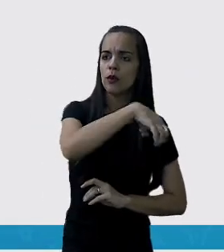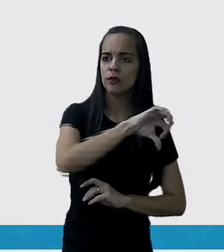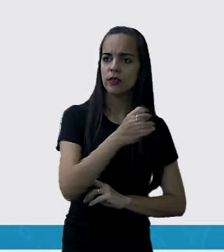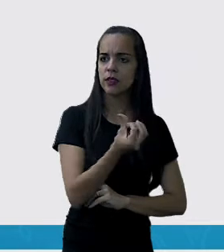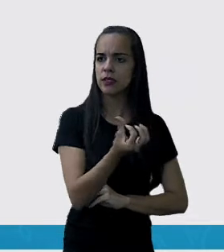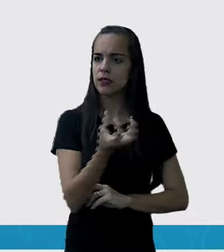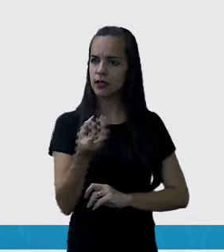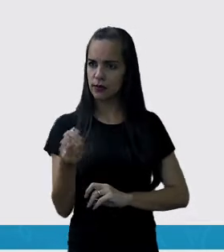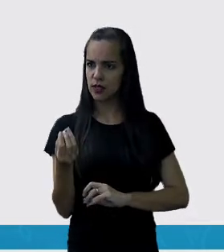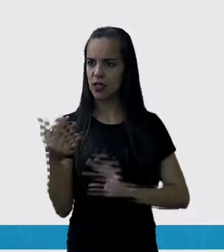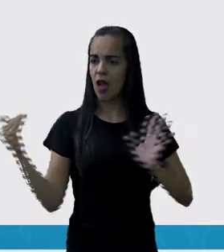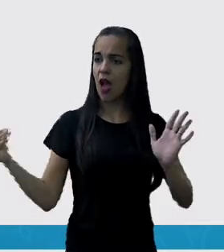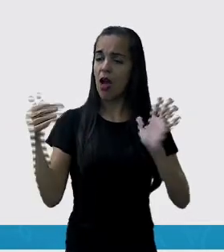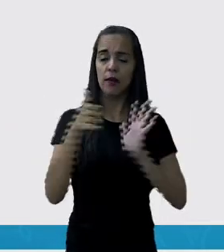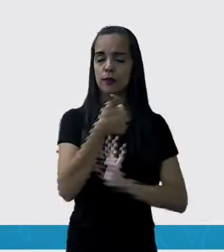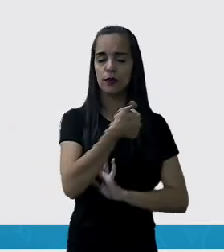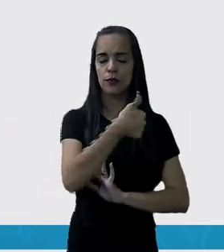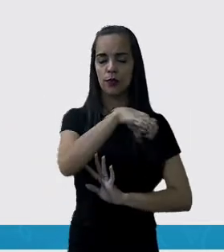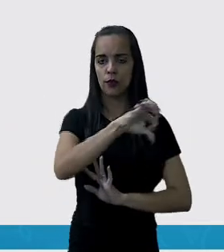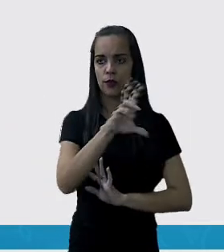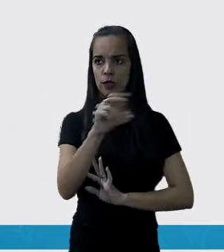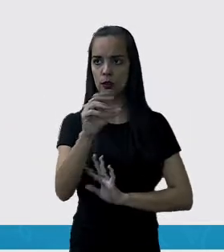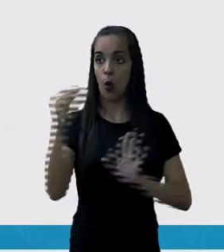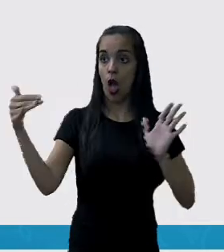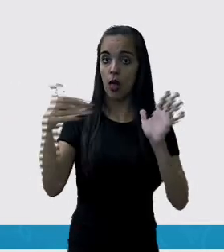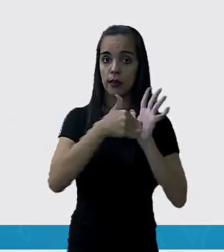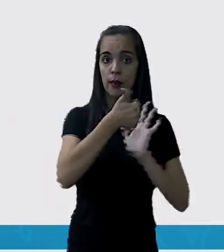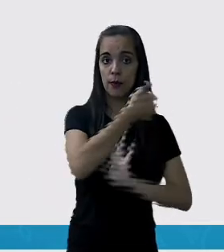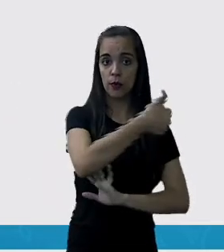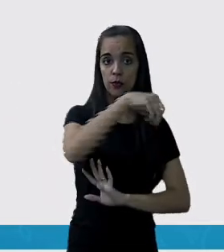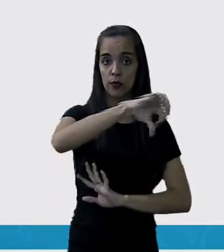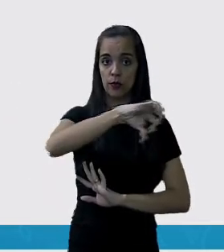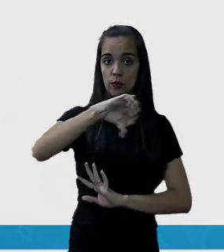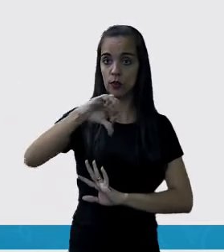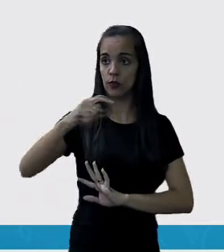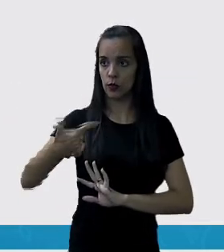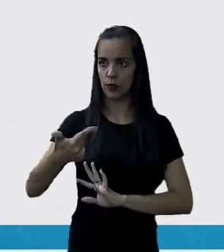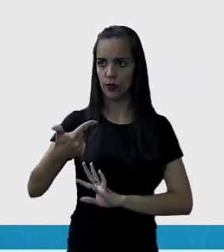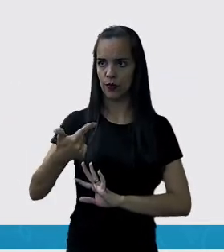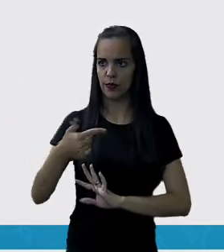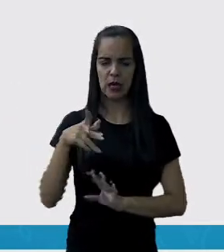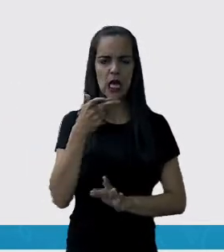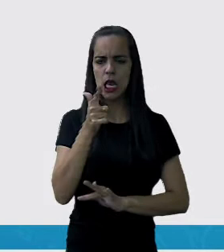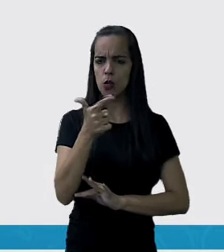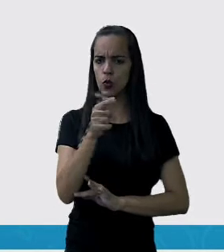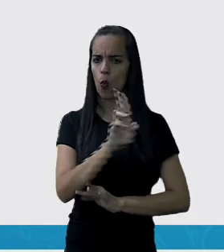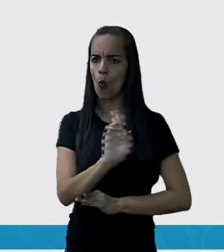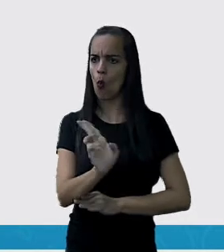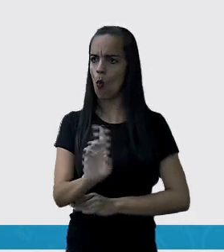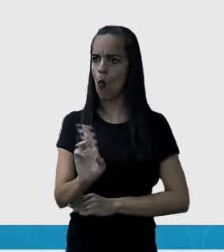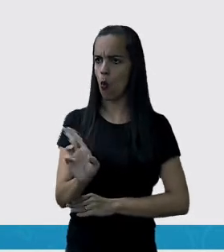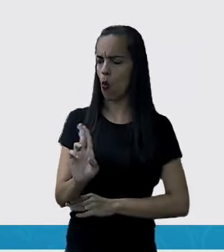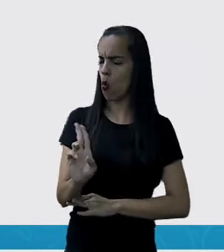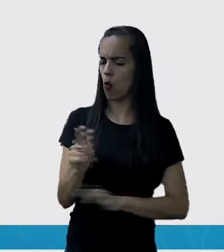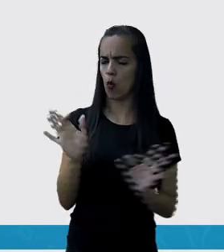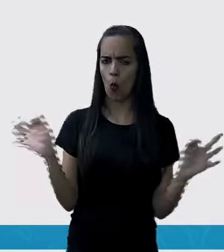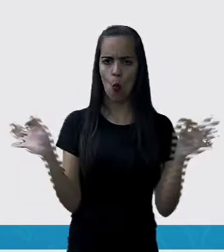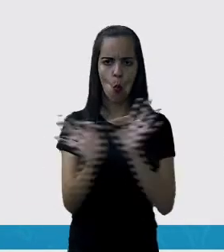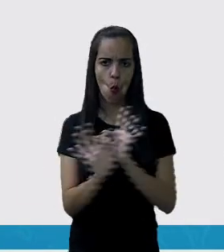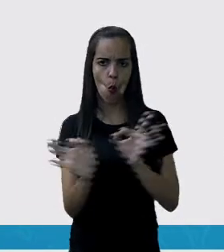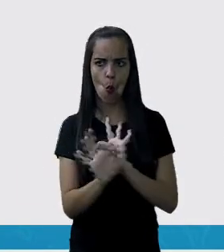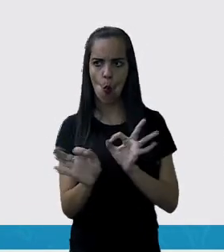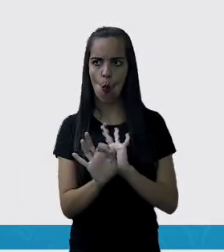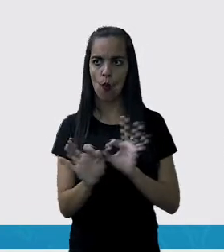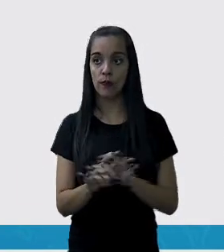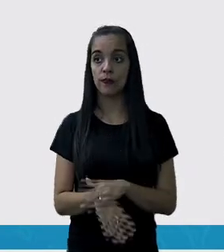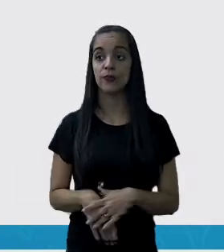até 1992, a União Europeia nem no nome existia, tá